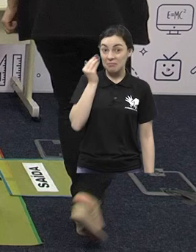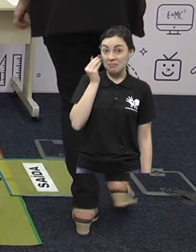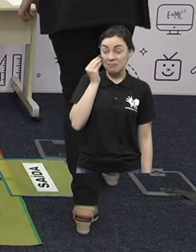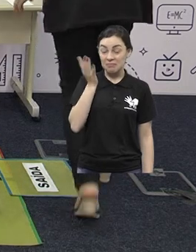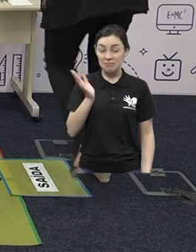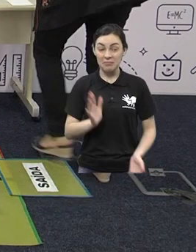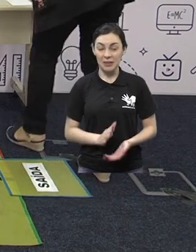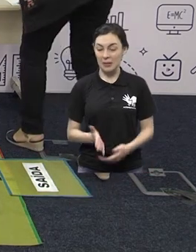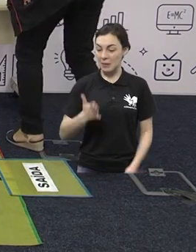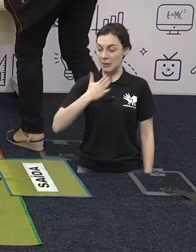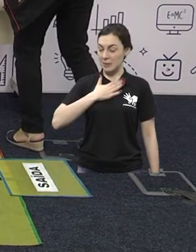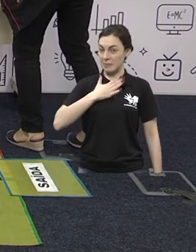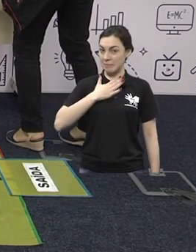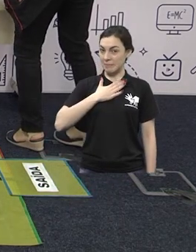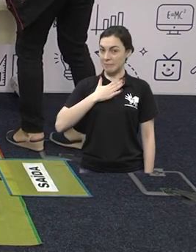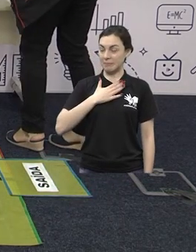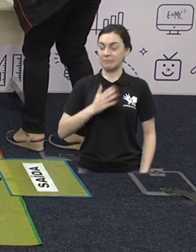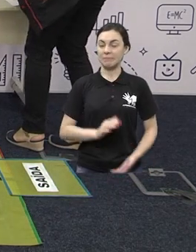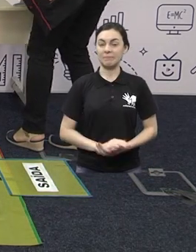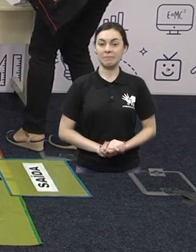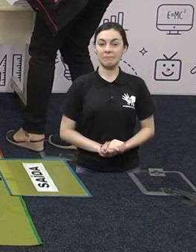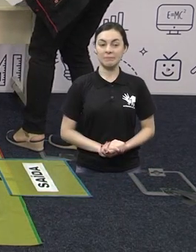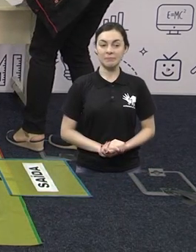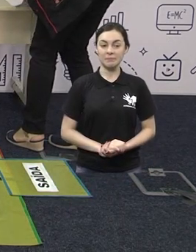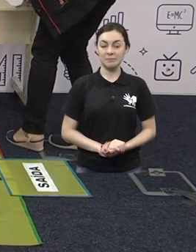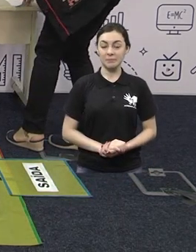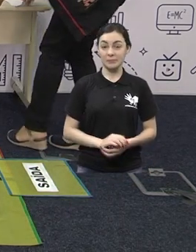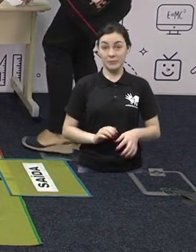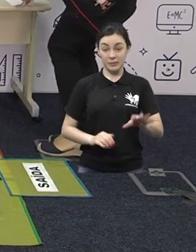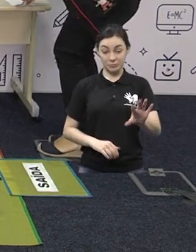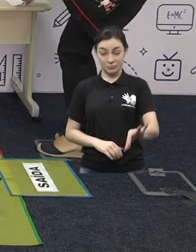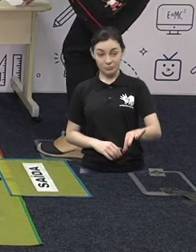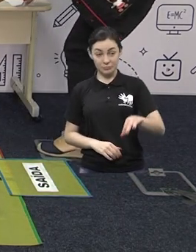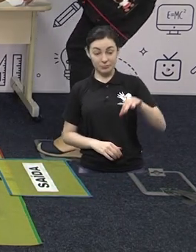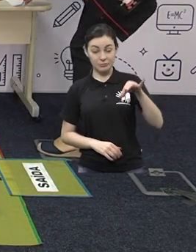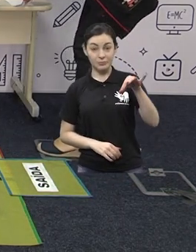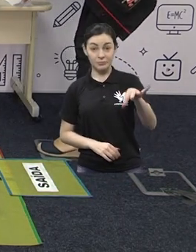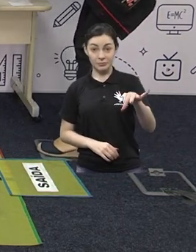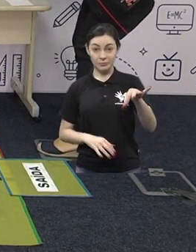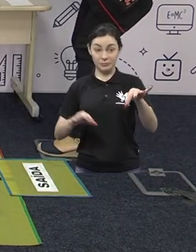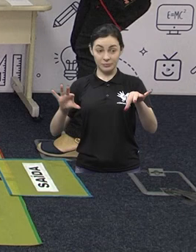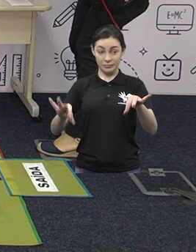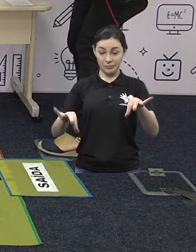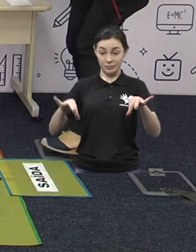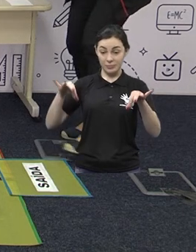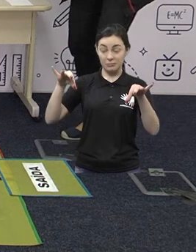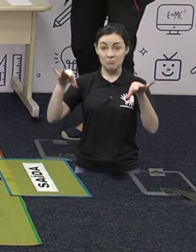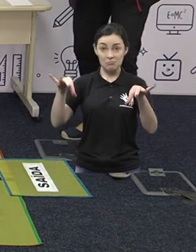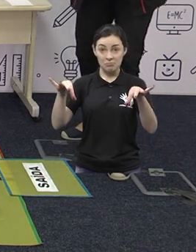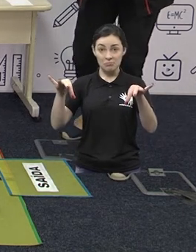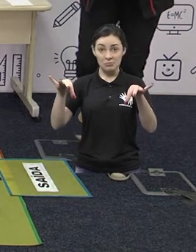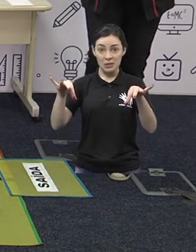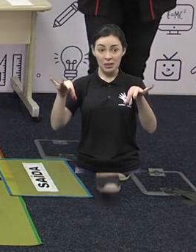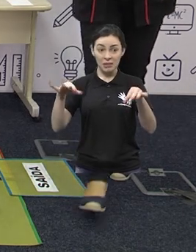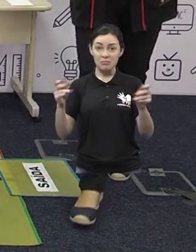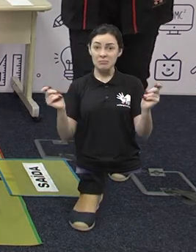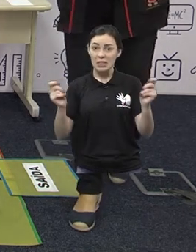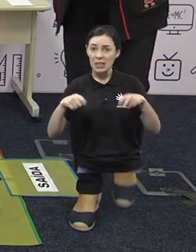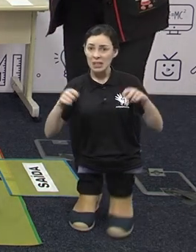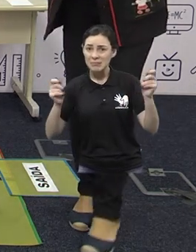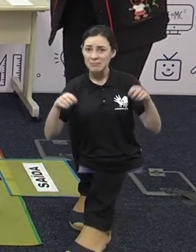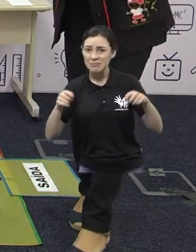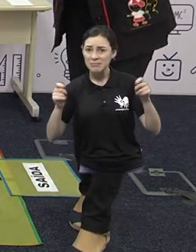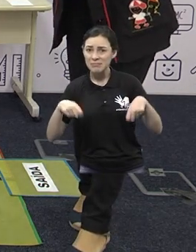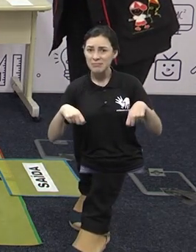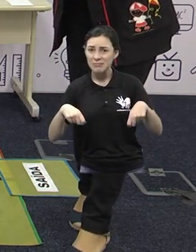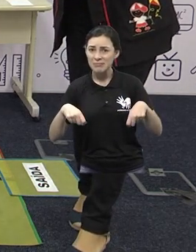conseguir também. Agora é a minha vez. Ó, vou pegar uma de cada. Ih,